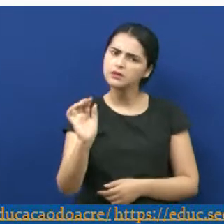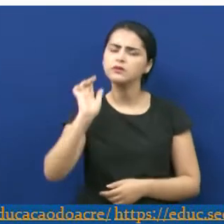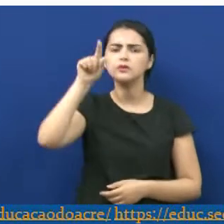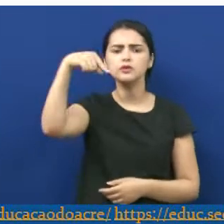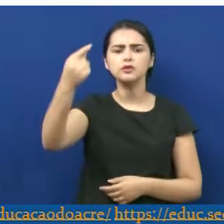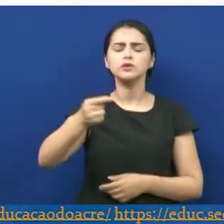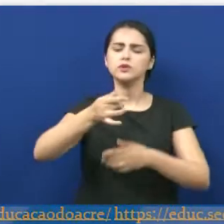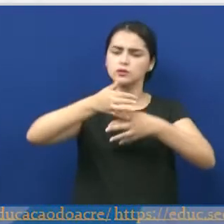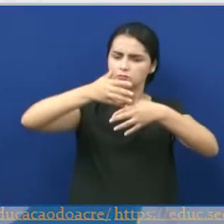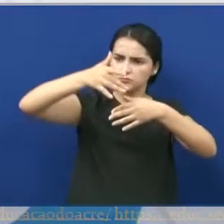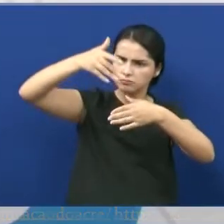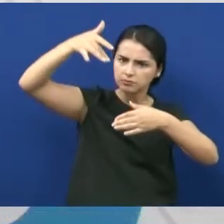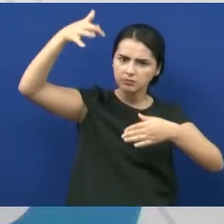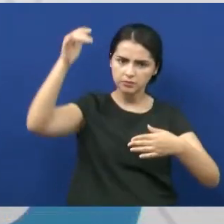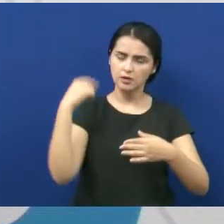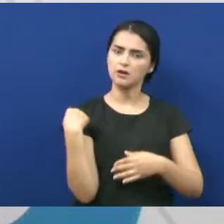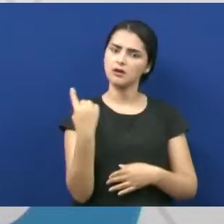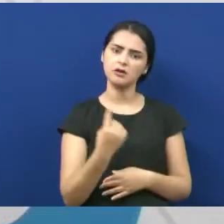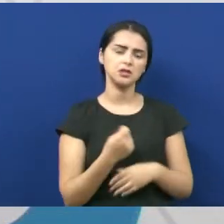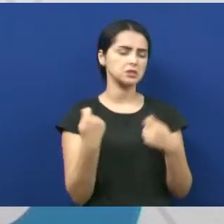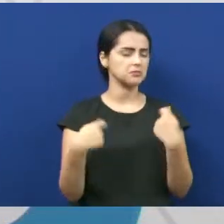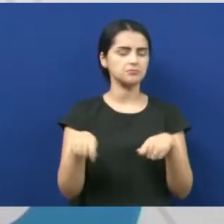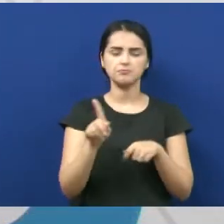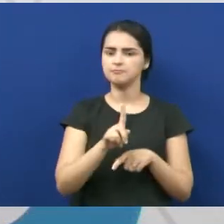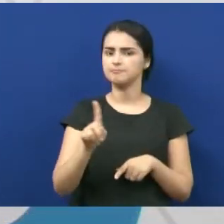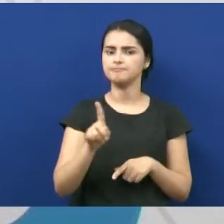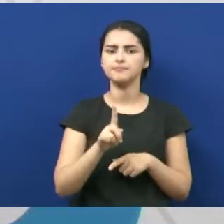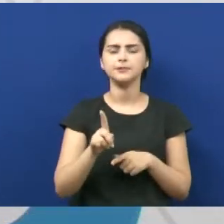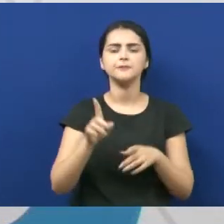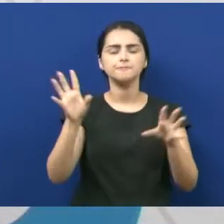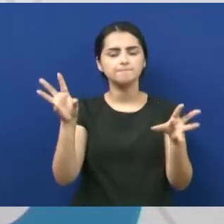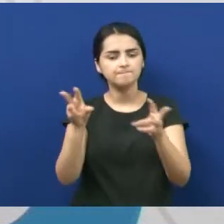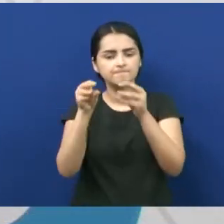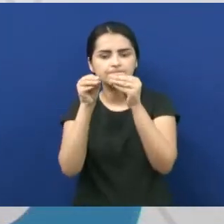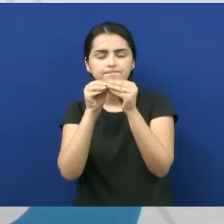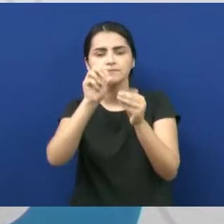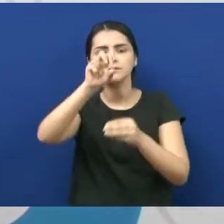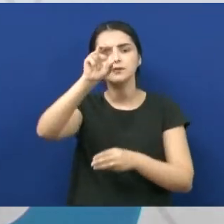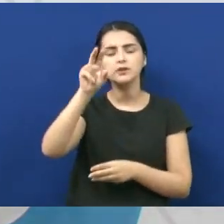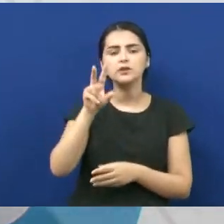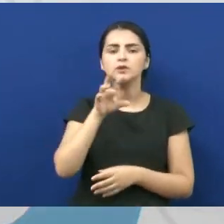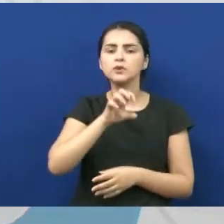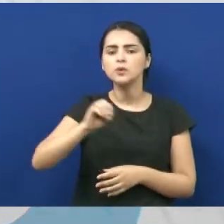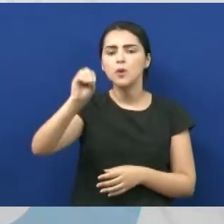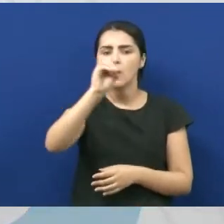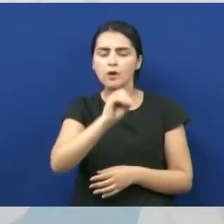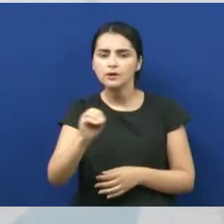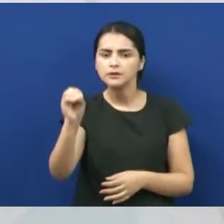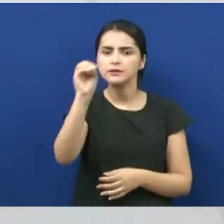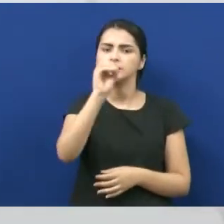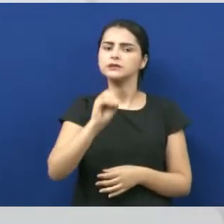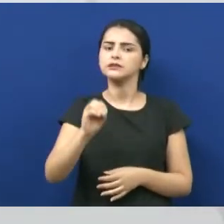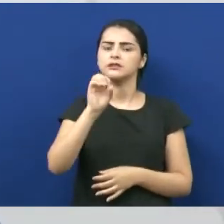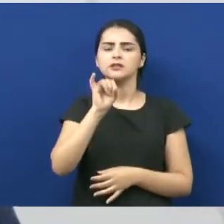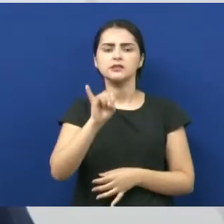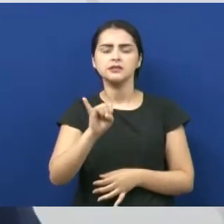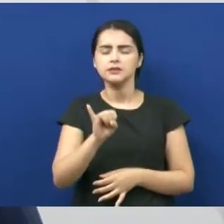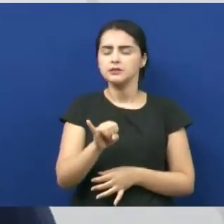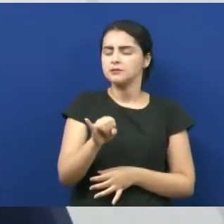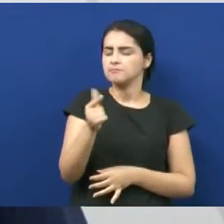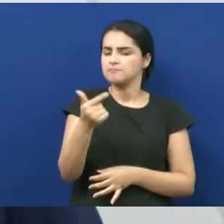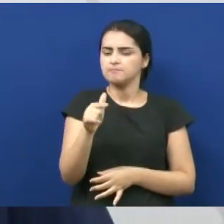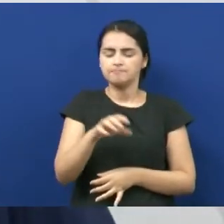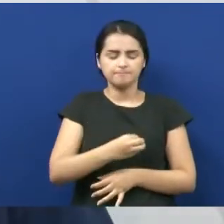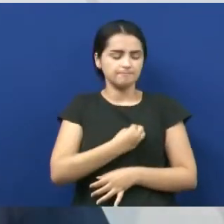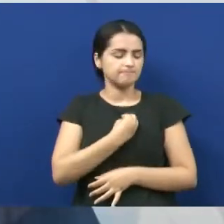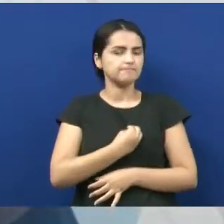seres aeróbios, nós não necessitamos sintetizar o nitrogênio, mas sim o oxigênio. Sem ele, nós não